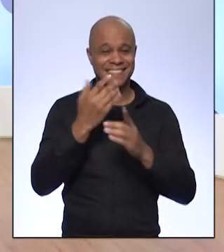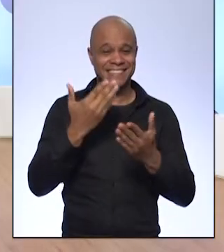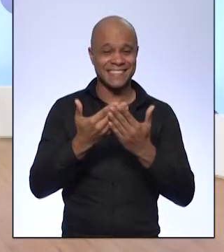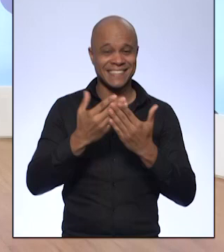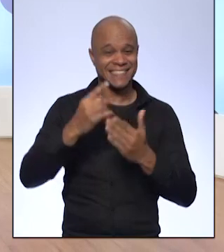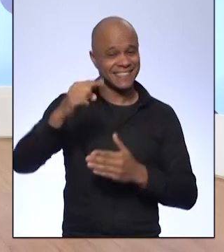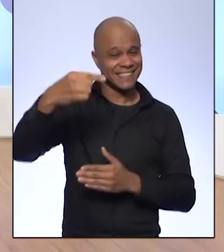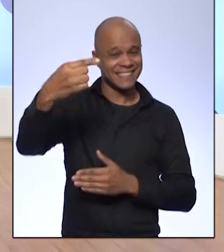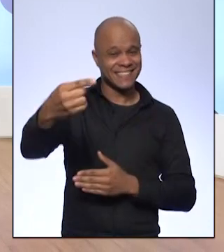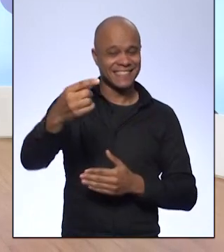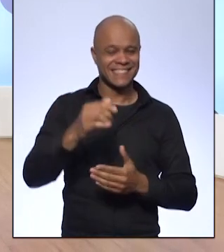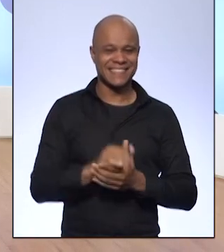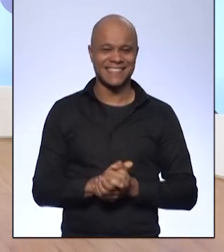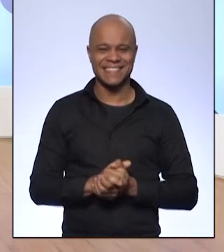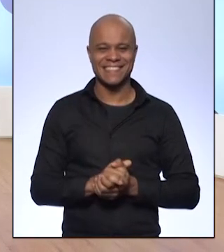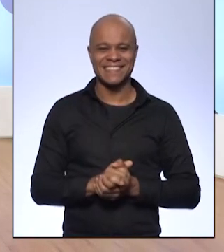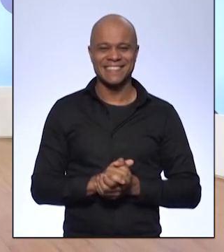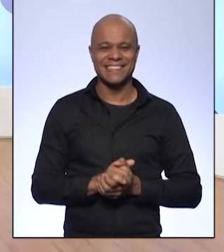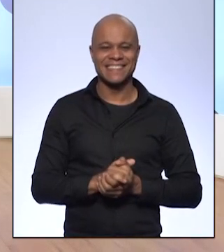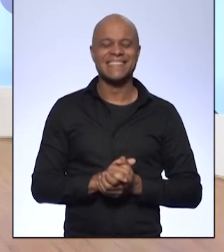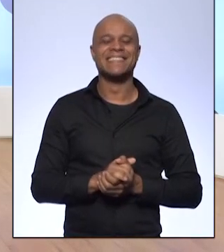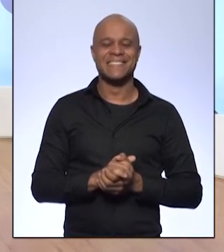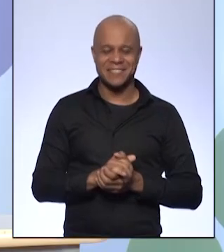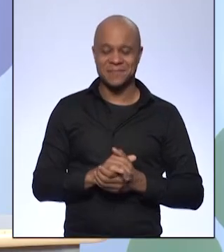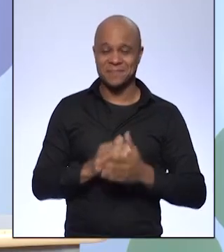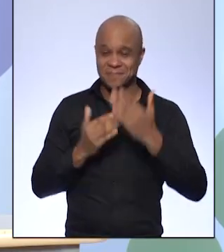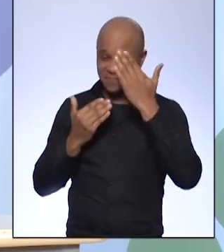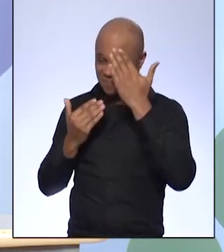próxima aula. Professora Roberta, quer se despedir? Quero sim.